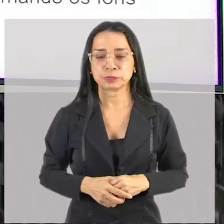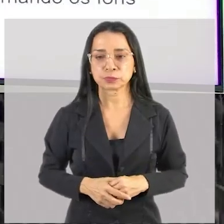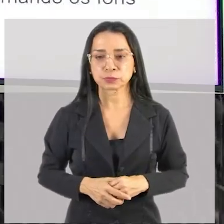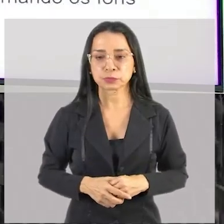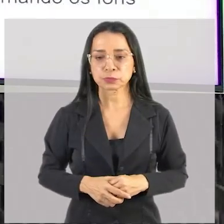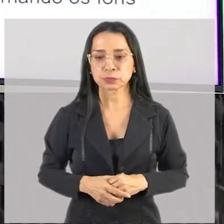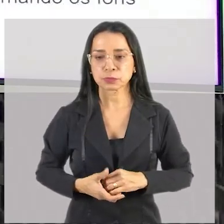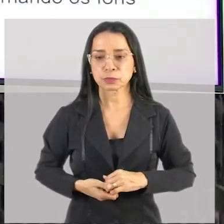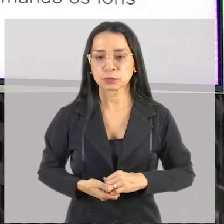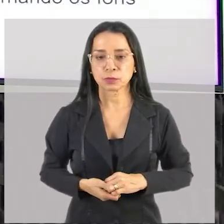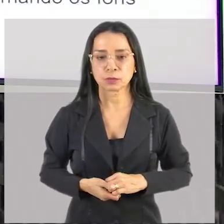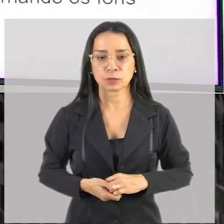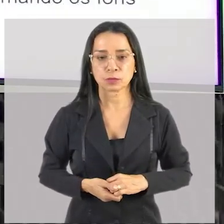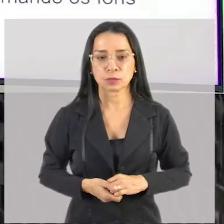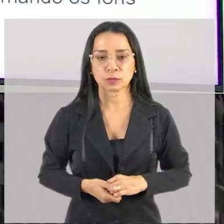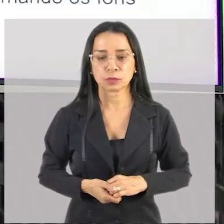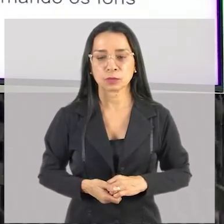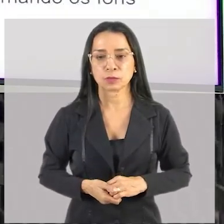e magnésio. Não tem nada a ver.